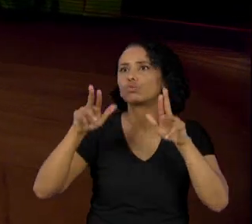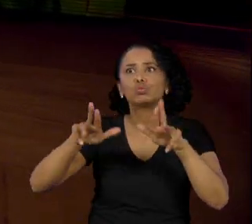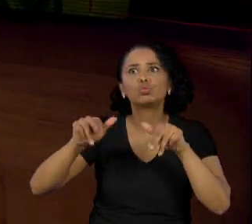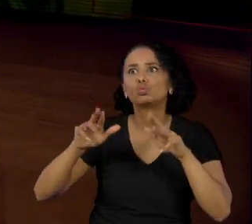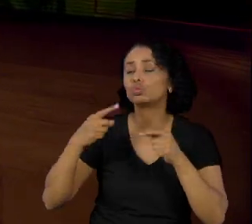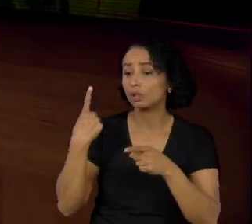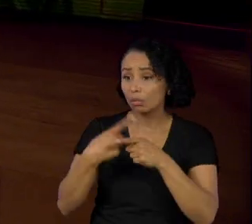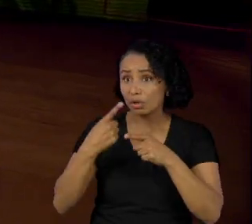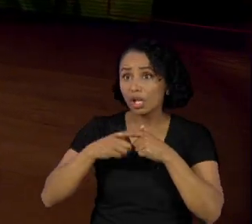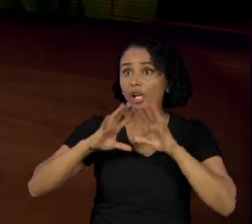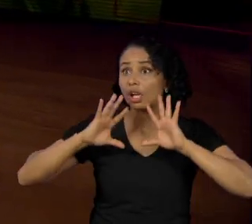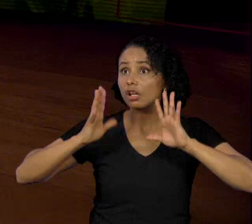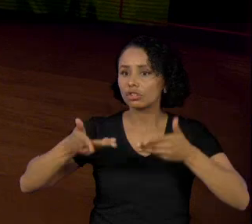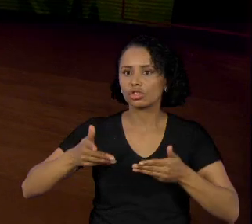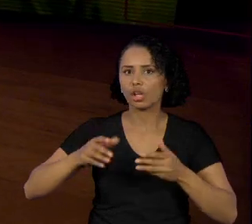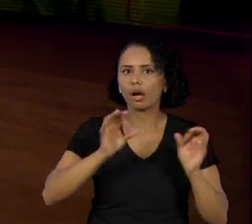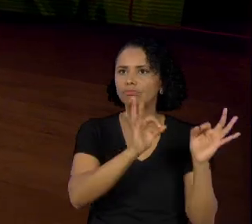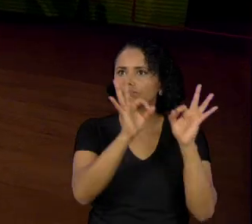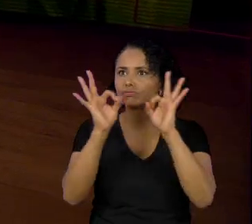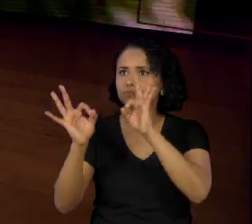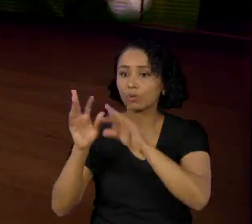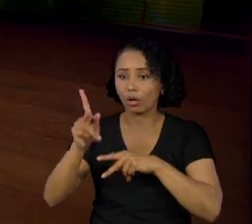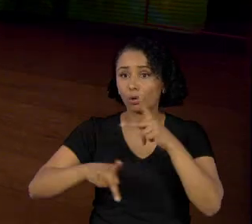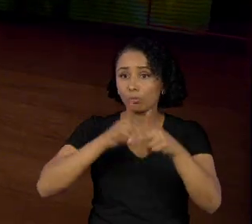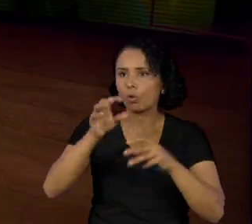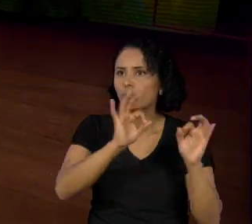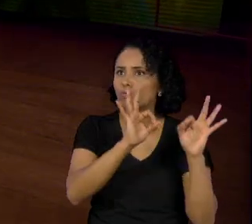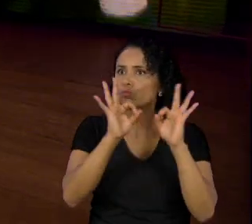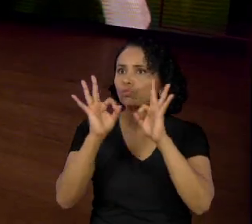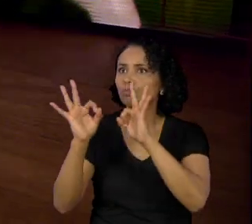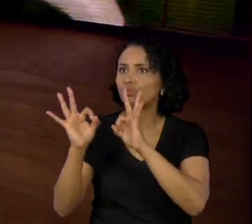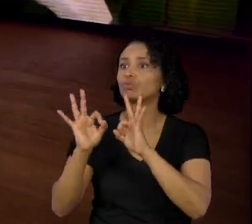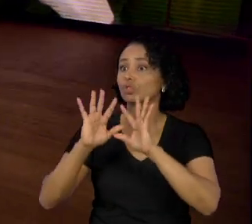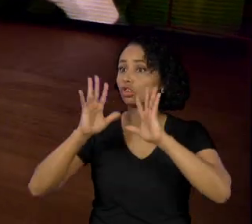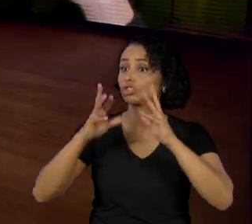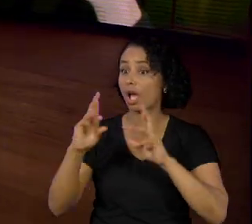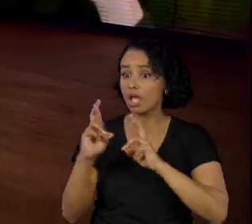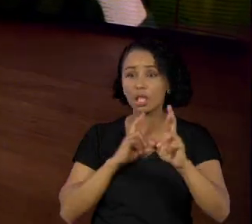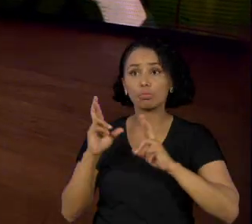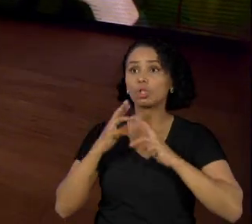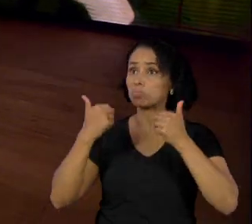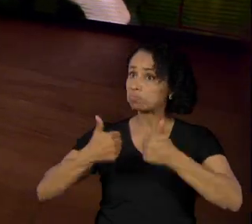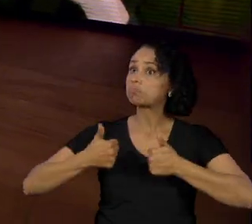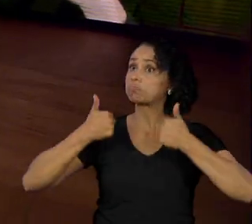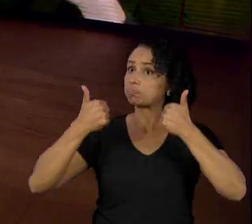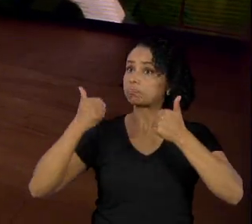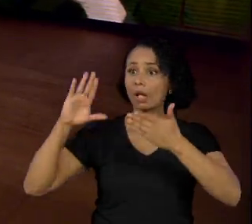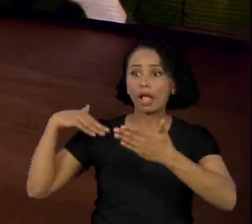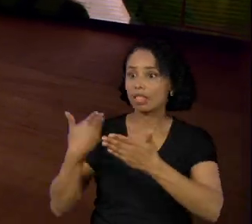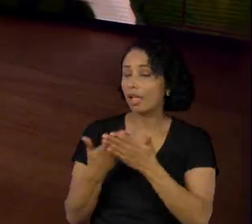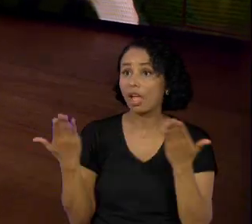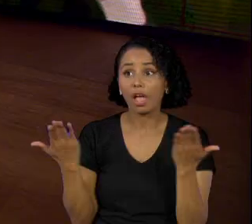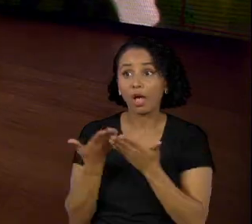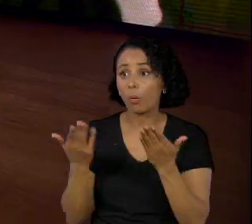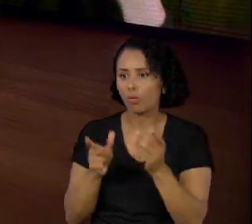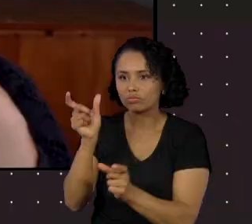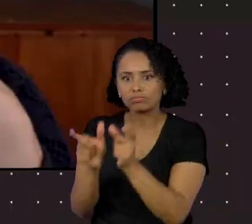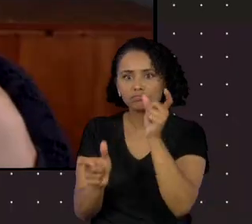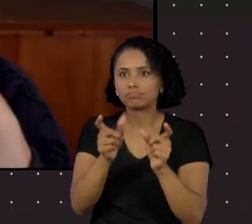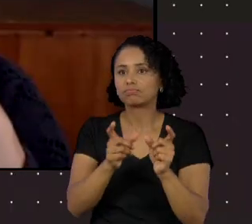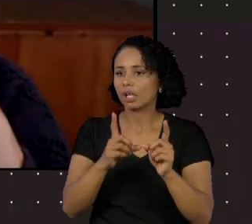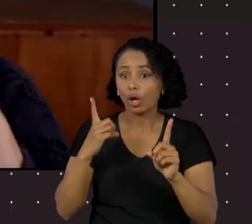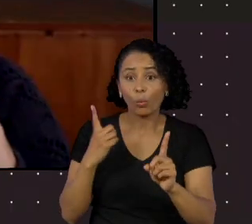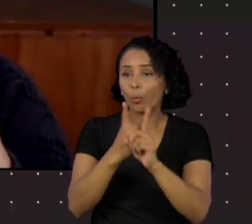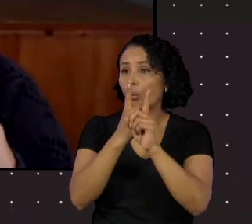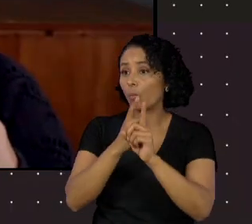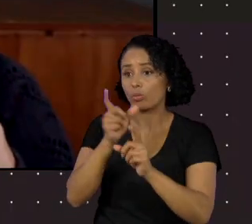a resposta do público foi muito interessante, muito positiva. Assim, até hoje, eu encontro gente na rua. Assim, outro dia eu lembro que